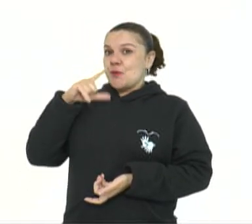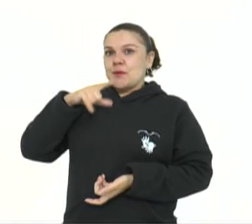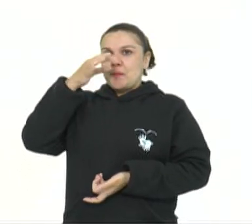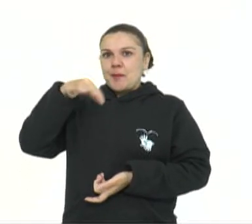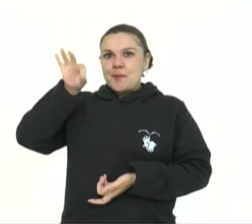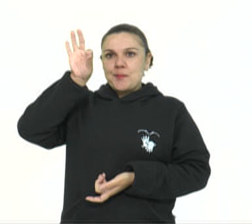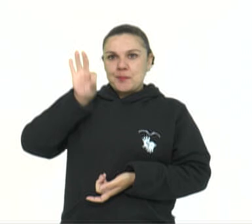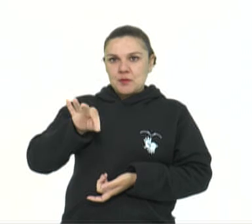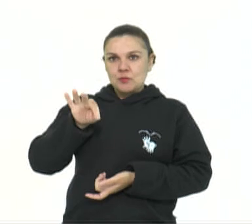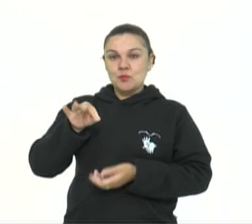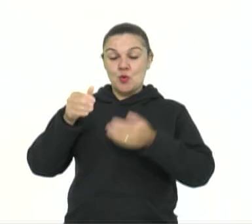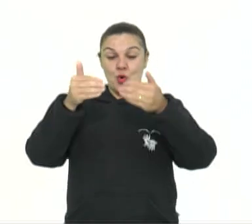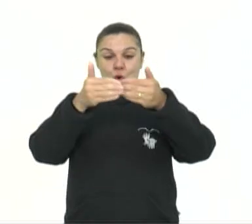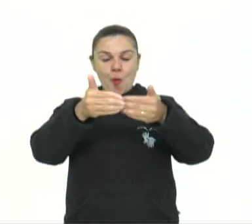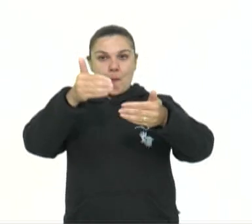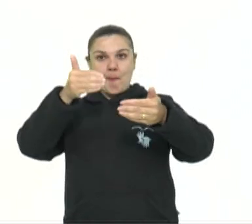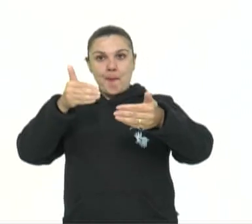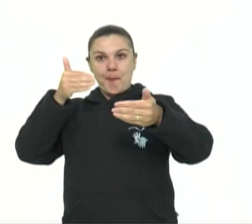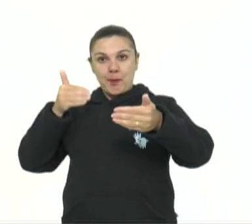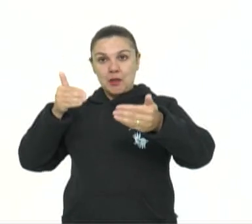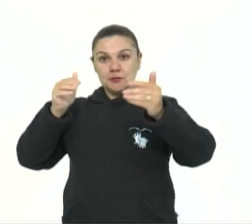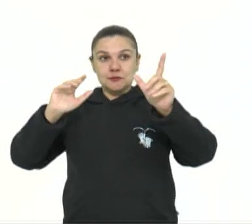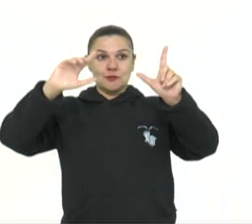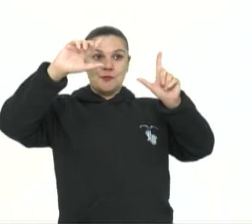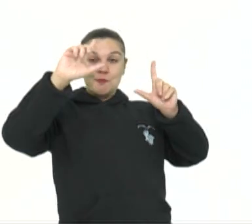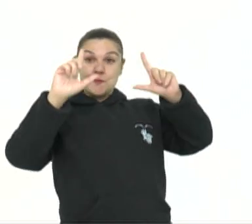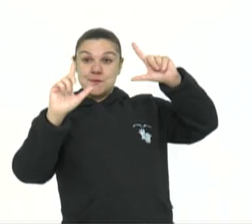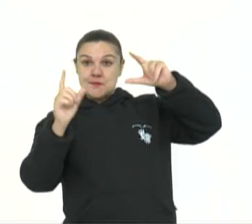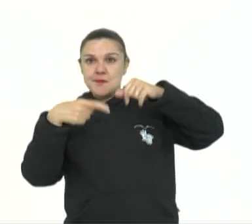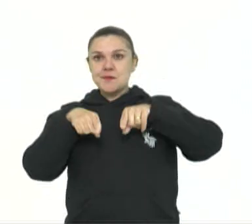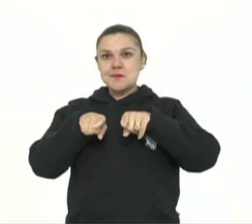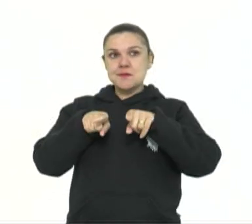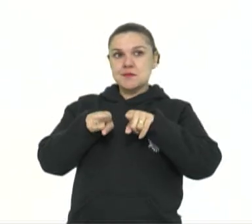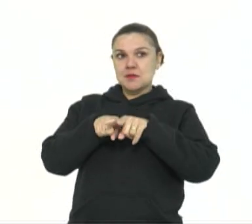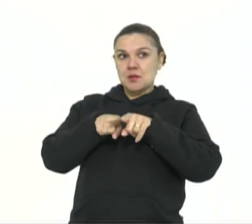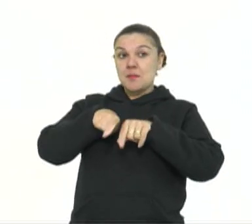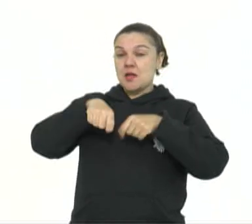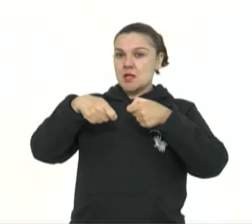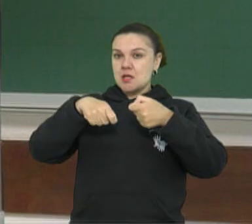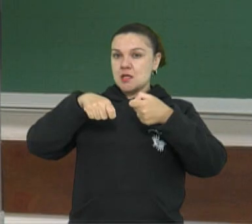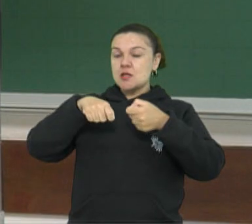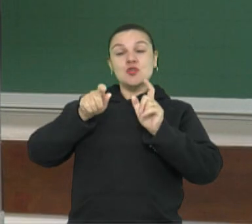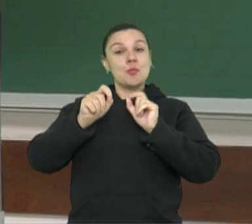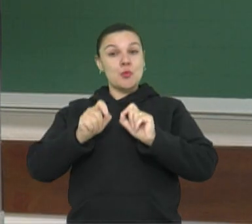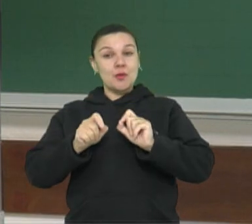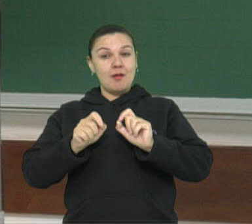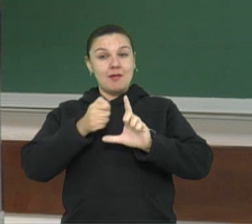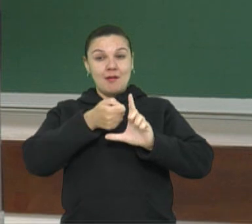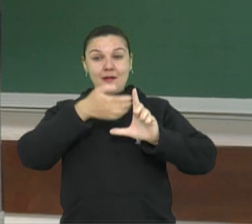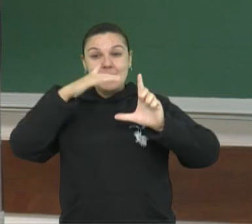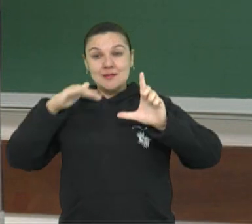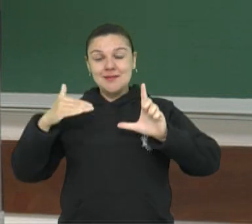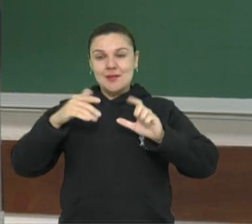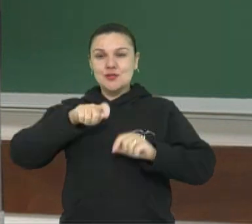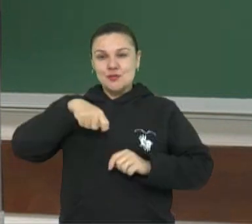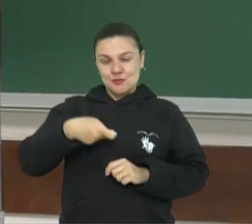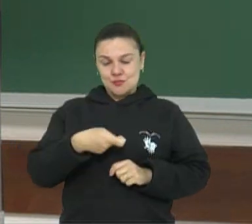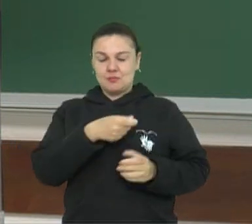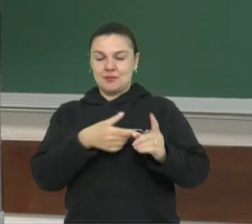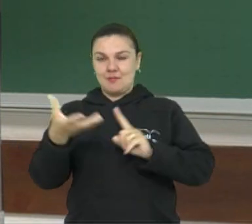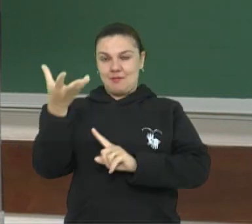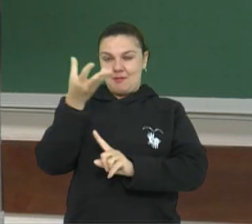composição, os planos, os ângulos e sim as questões estéticas no caso da arte. Vamos